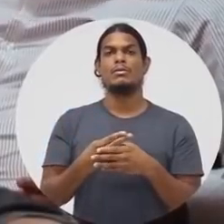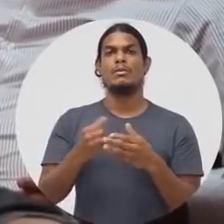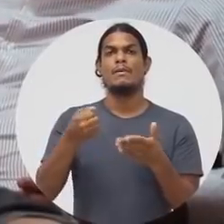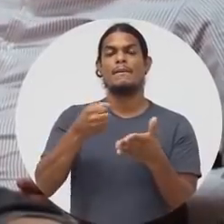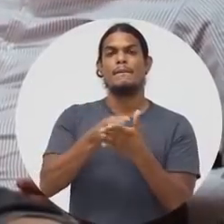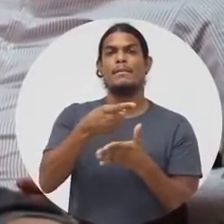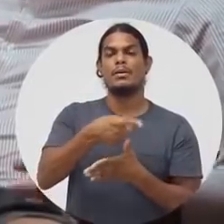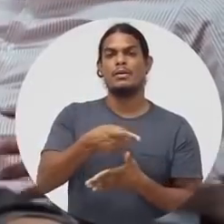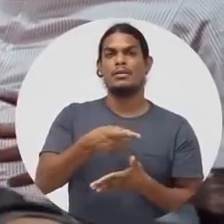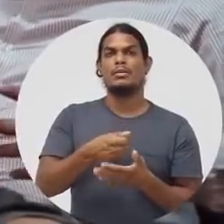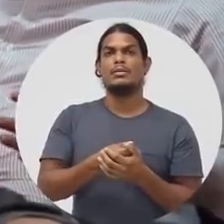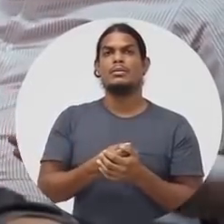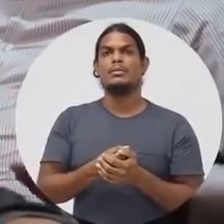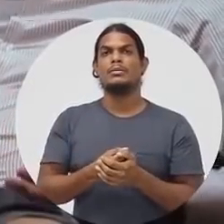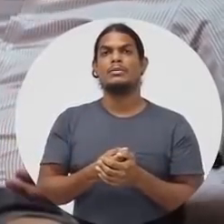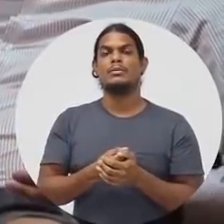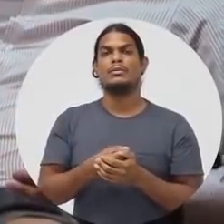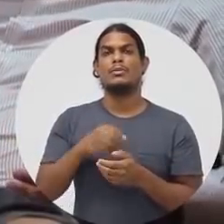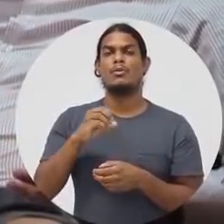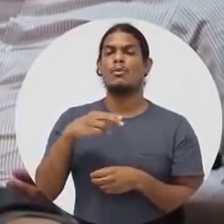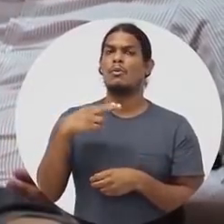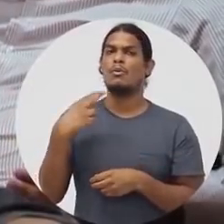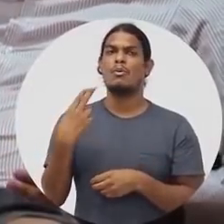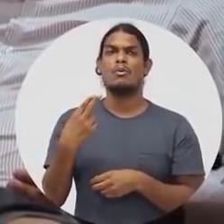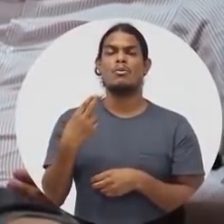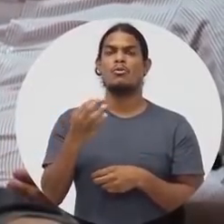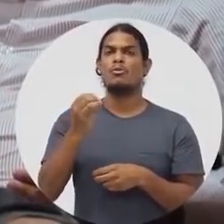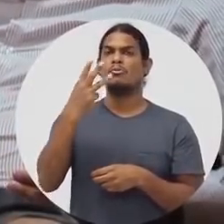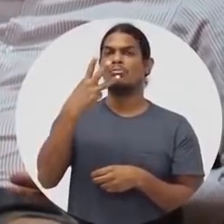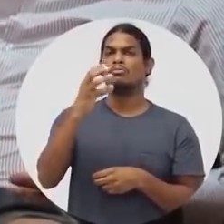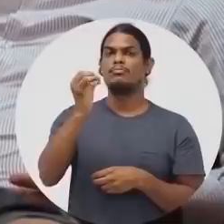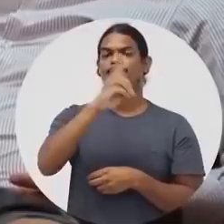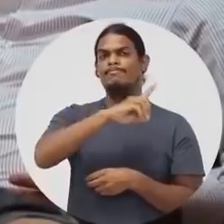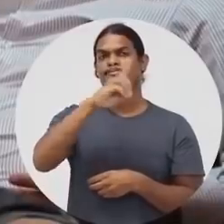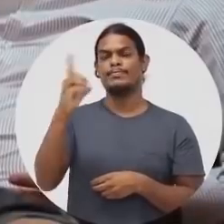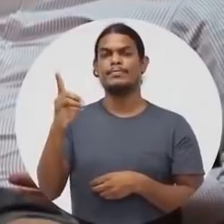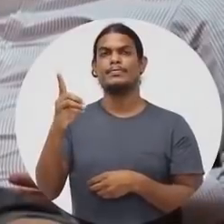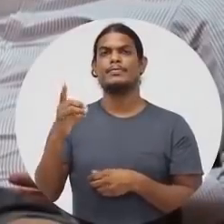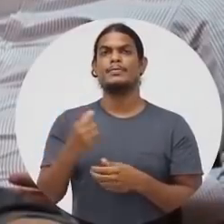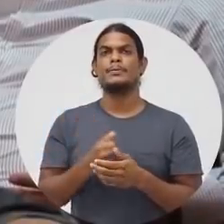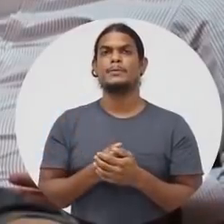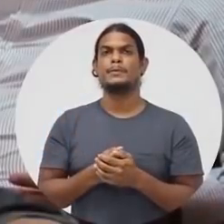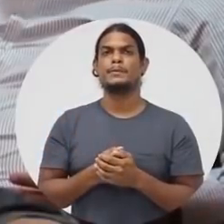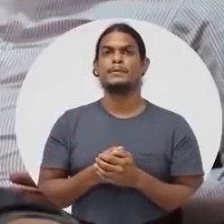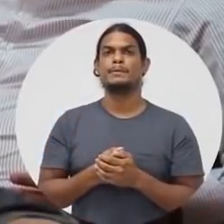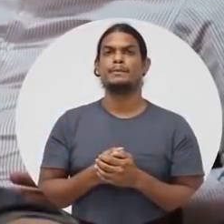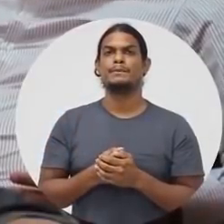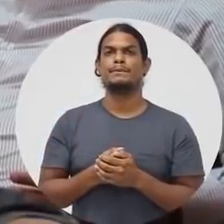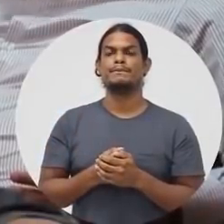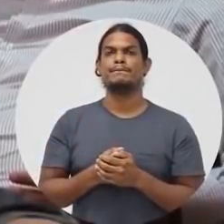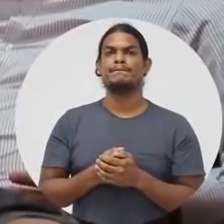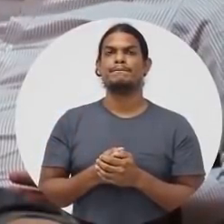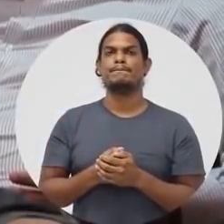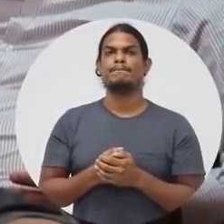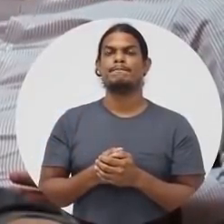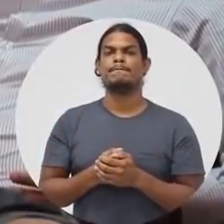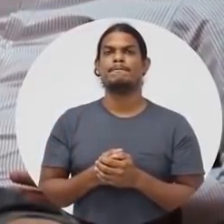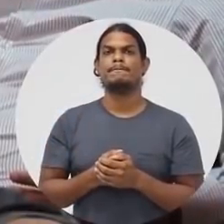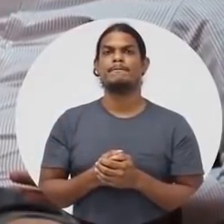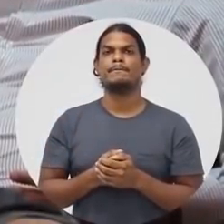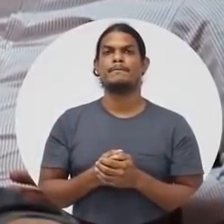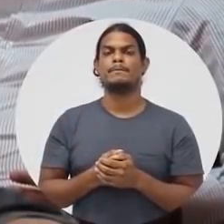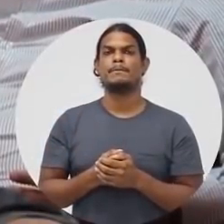tá? Ou ter um prazo normal de 30 dias, tá certo? A questão do antecipado é